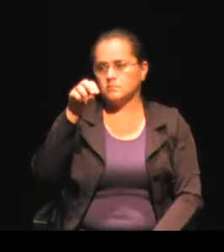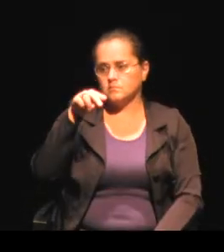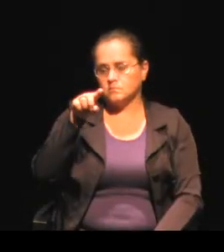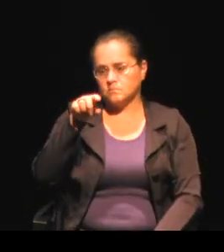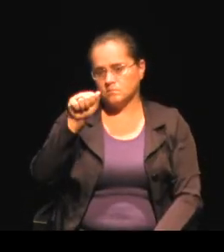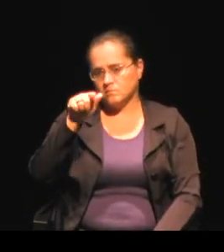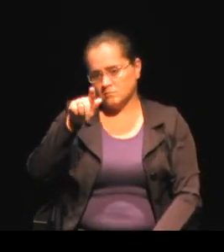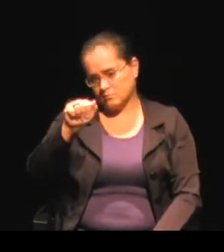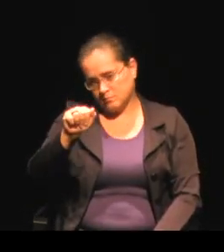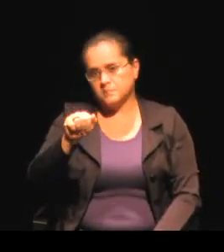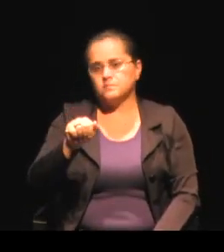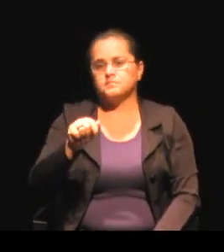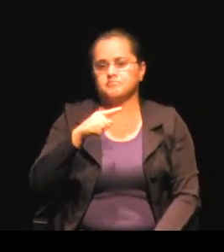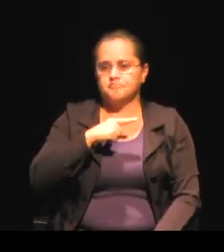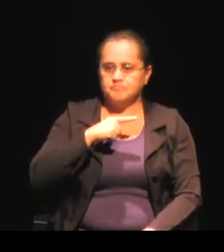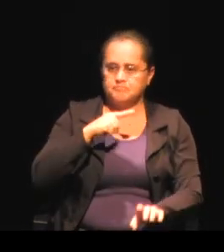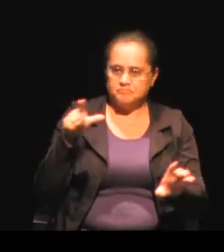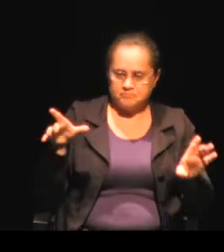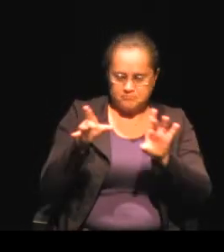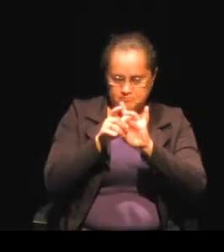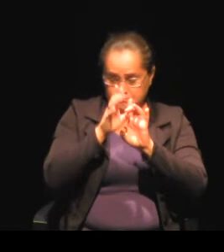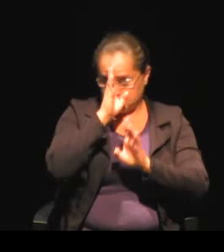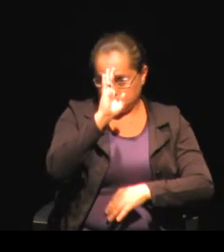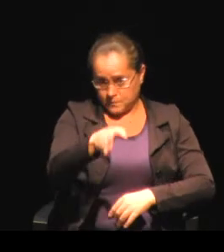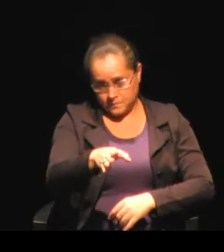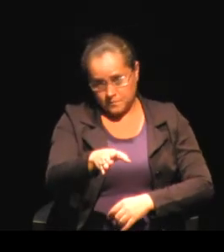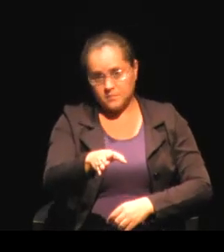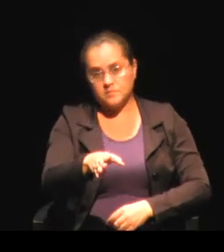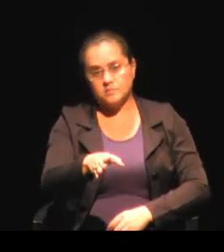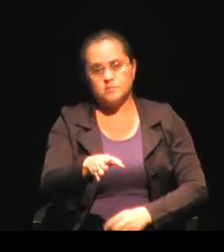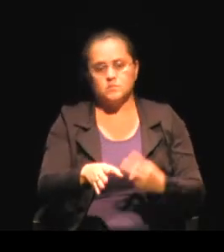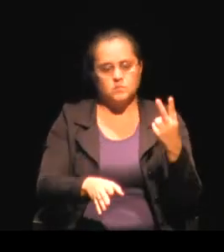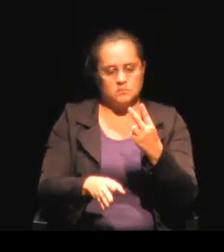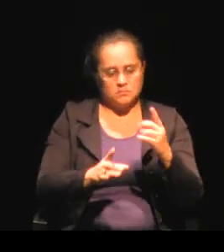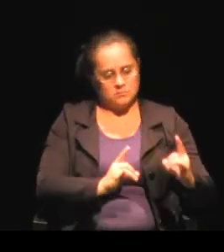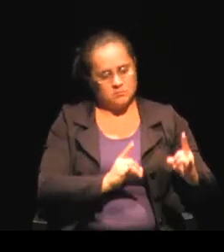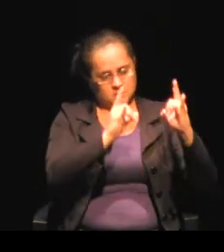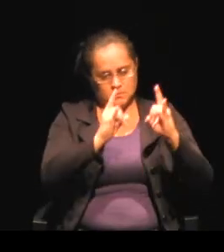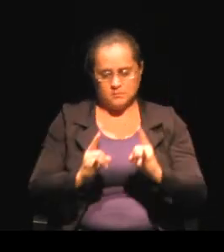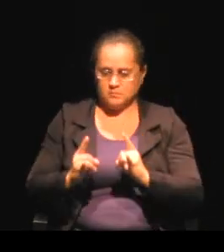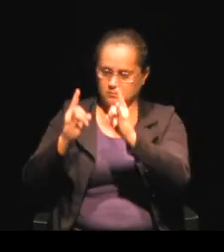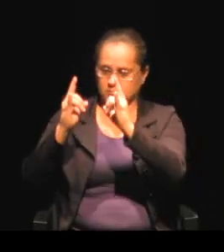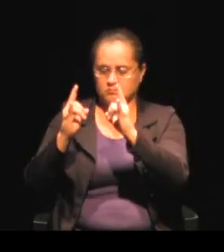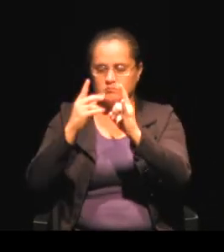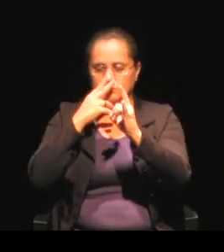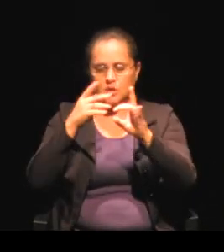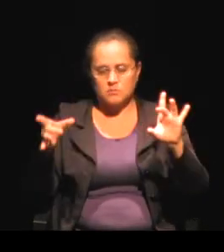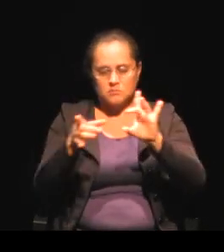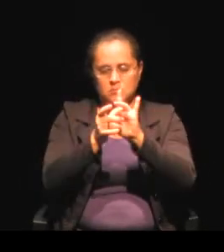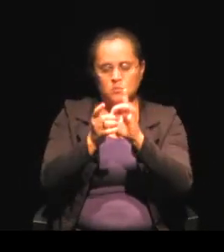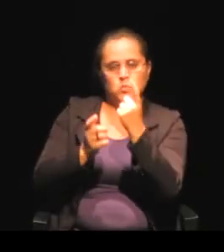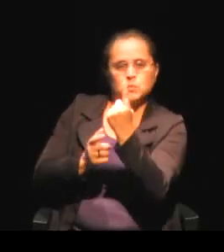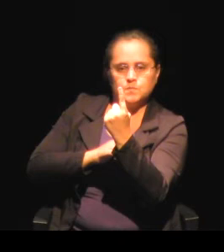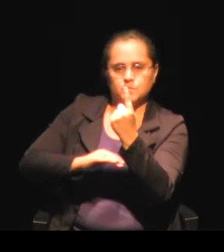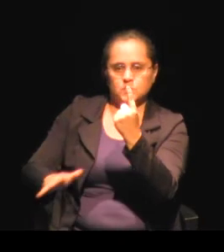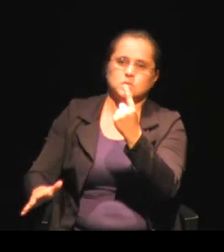aqui. Aqui um corte que mostra a conexão direta desses dois edifícios, como se eles